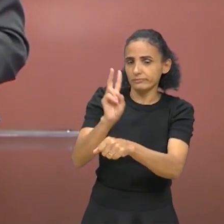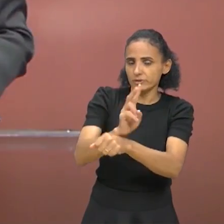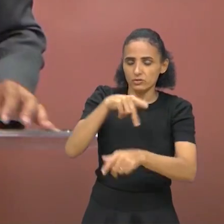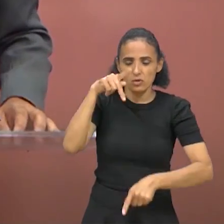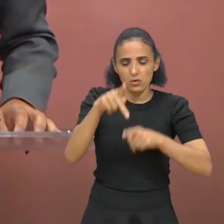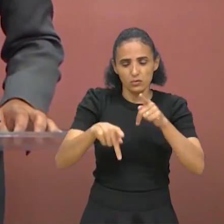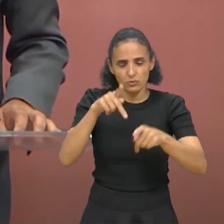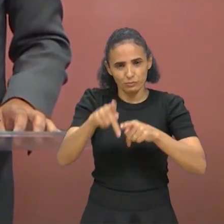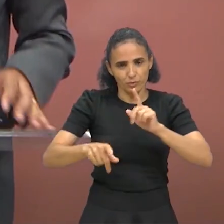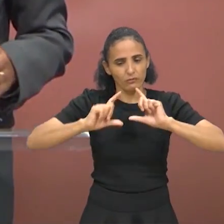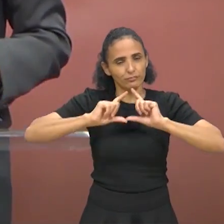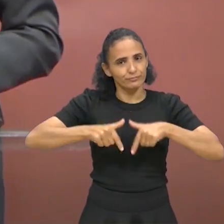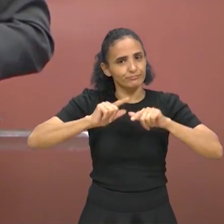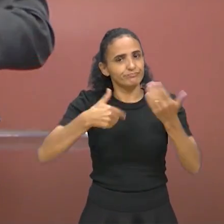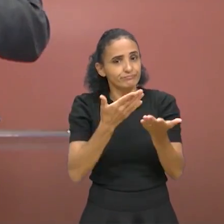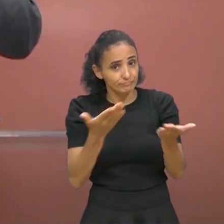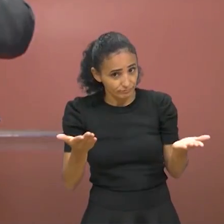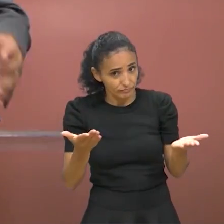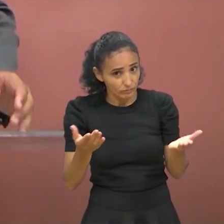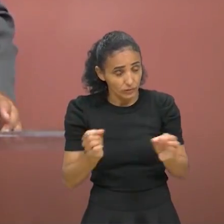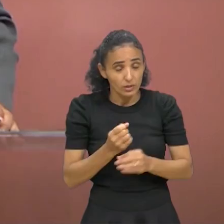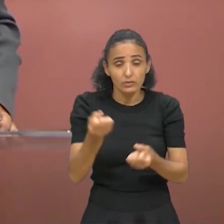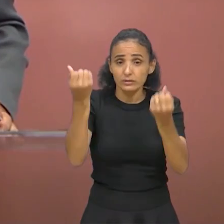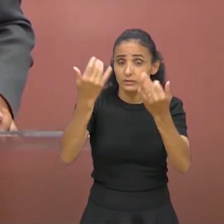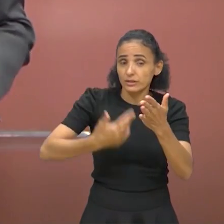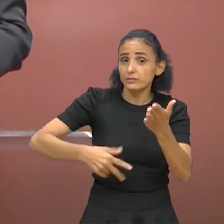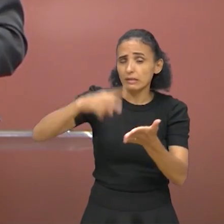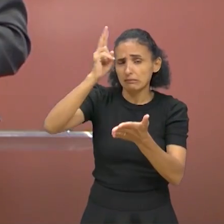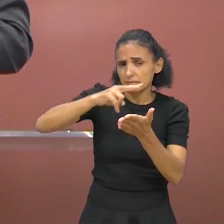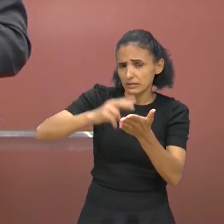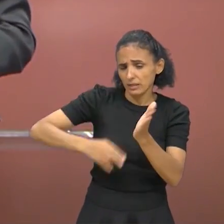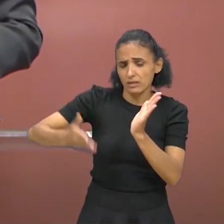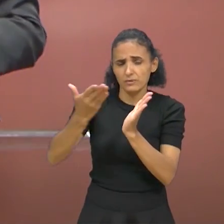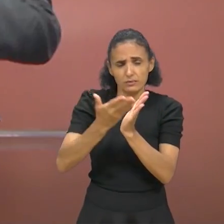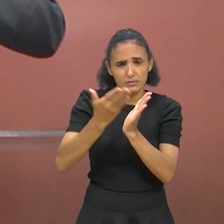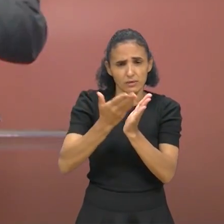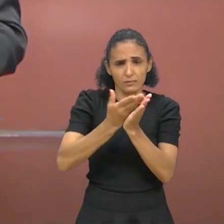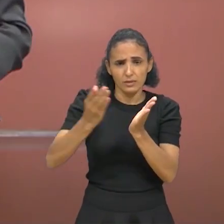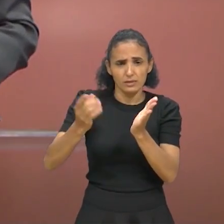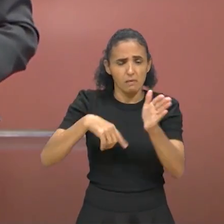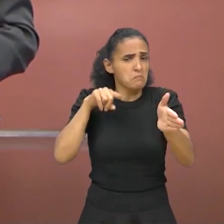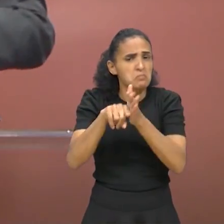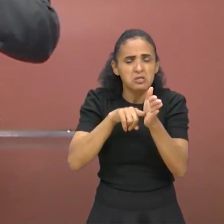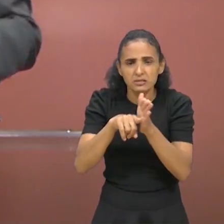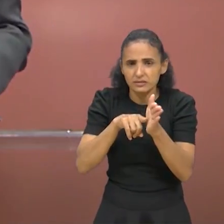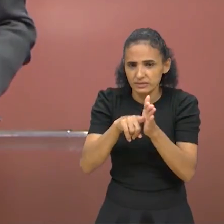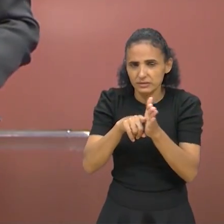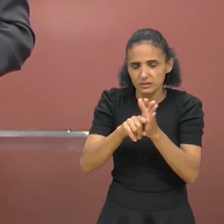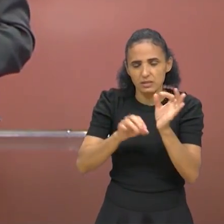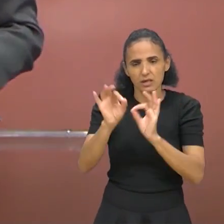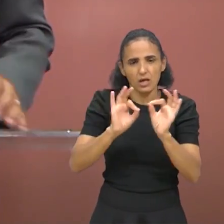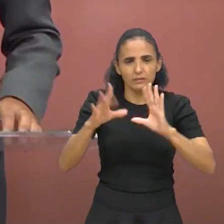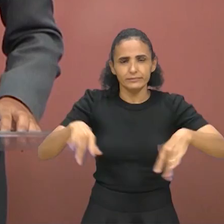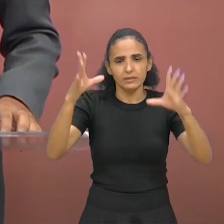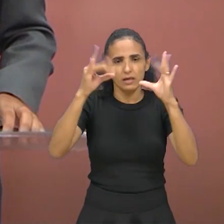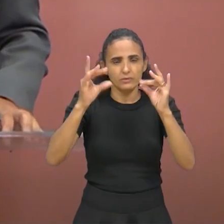normalmente naquela região. Pouco depois do capítulo 16, os irmãos podem em suas Bíblias ver, pesquisar, manusear, de